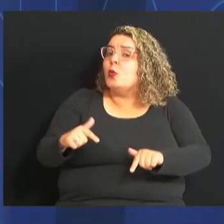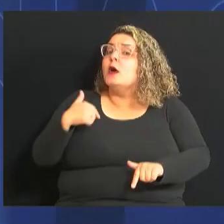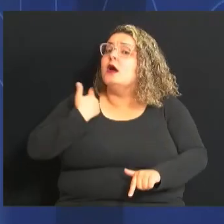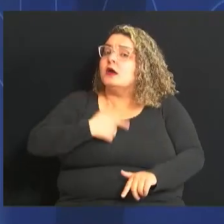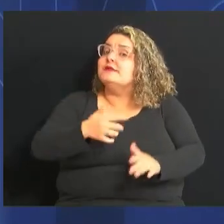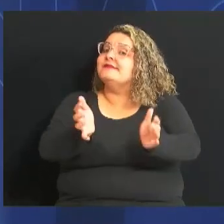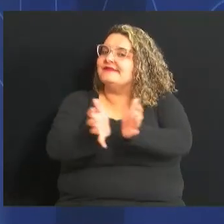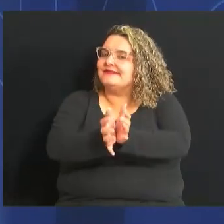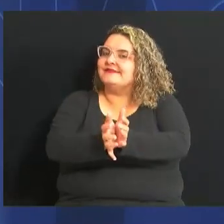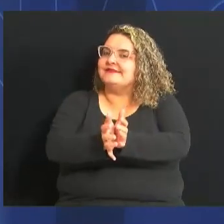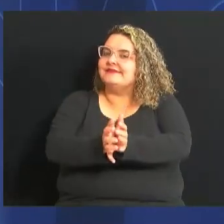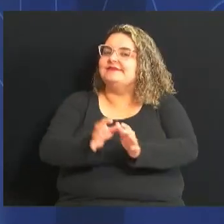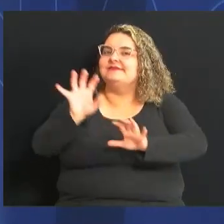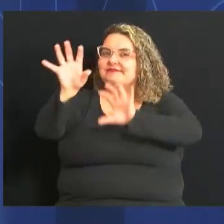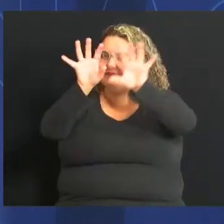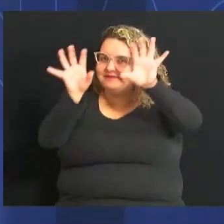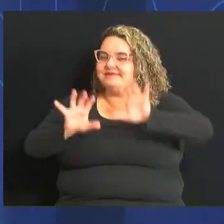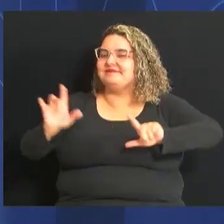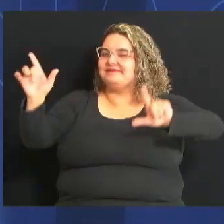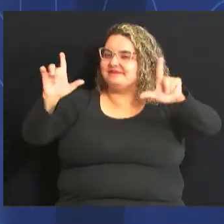está, mapa na tela.